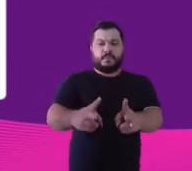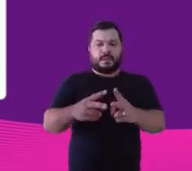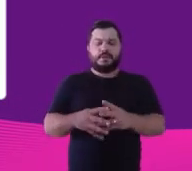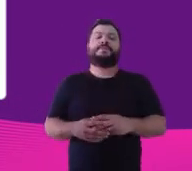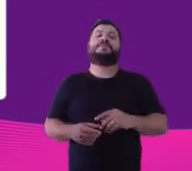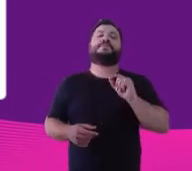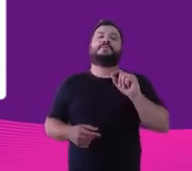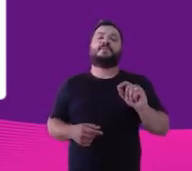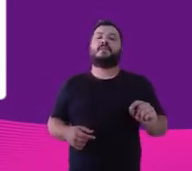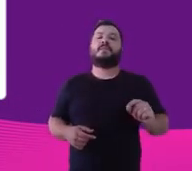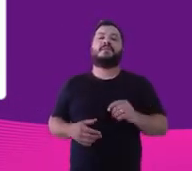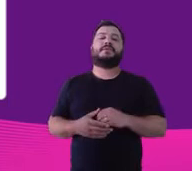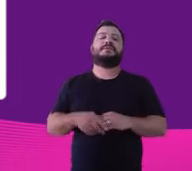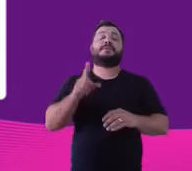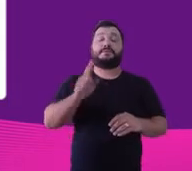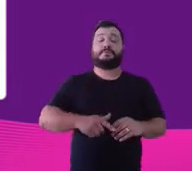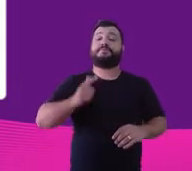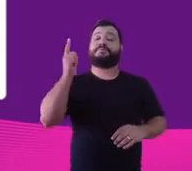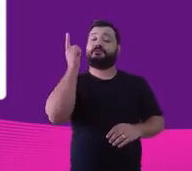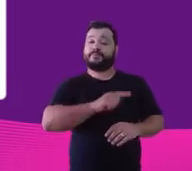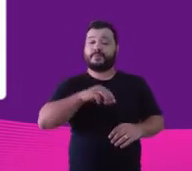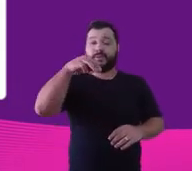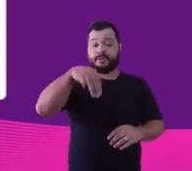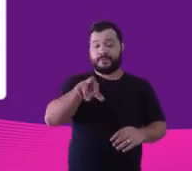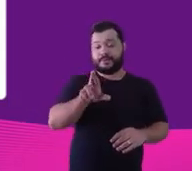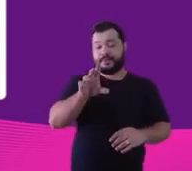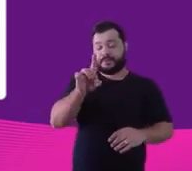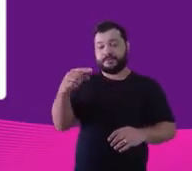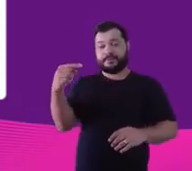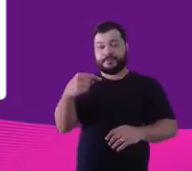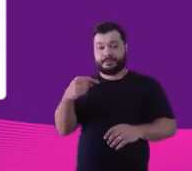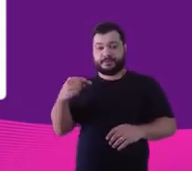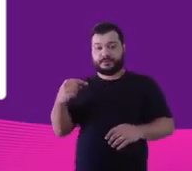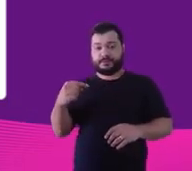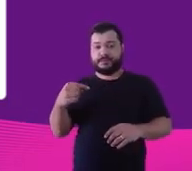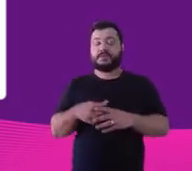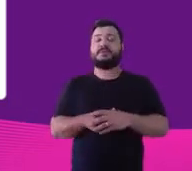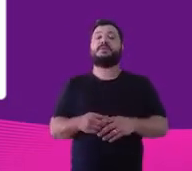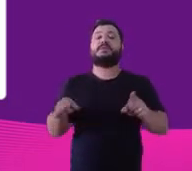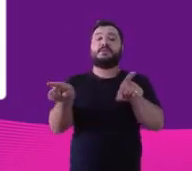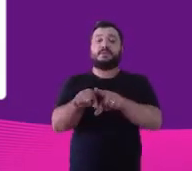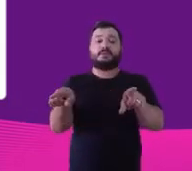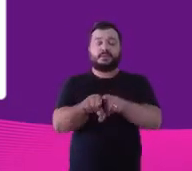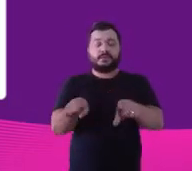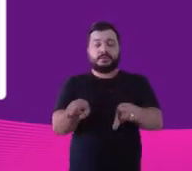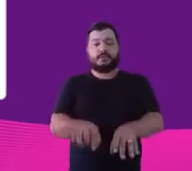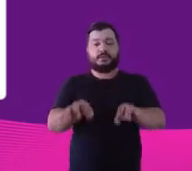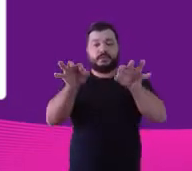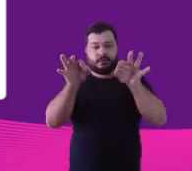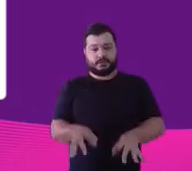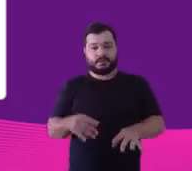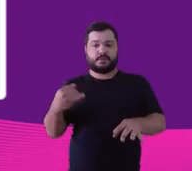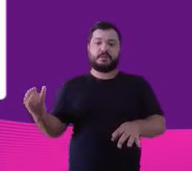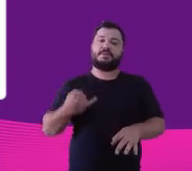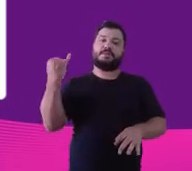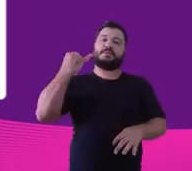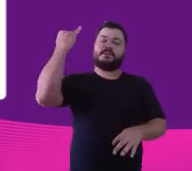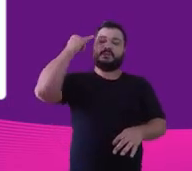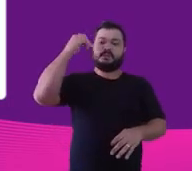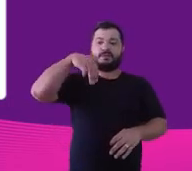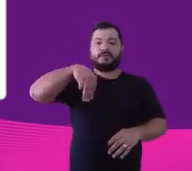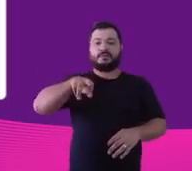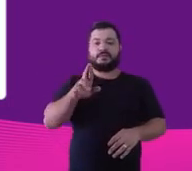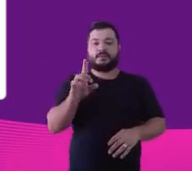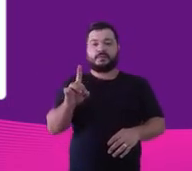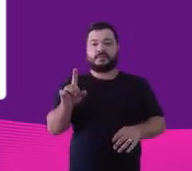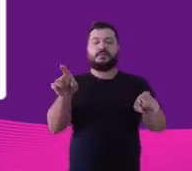de progressão que foi sim ao vivo de um MRV negativo e também confirmando a isso dura